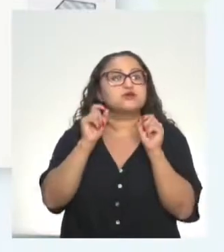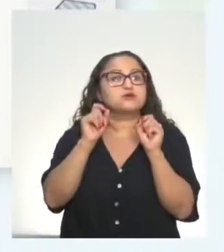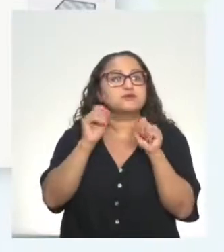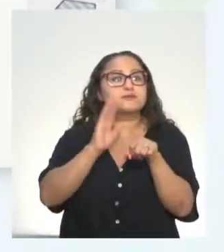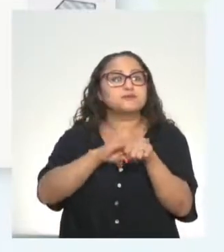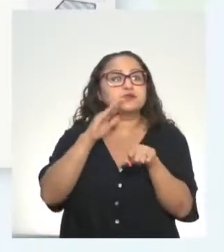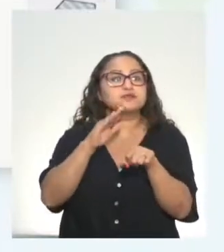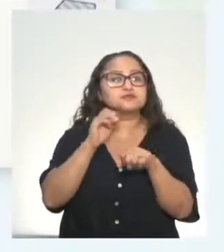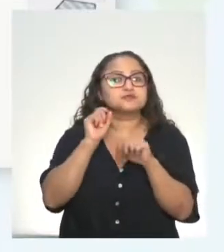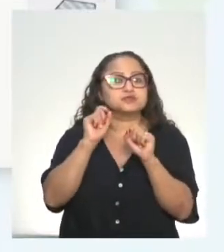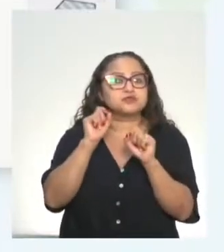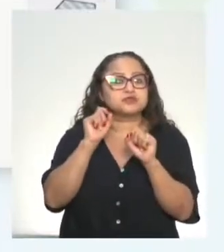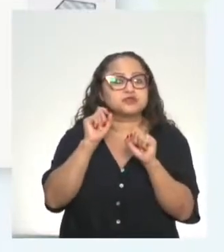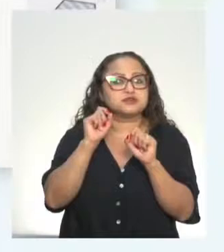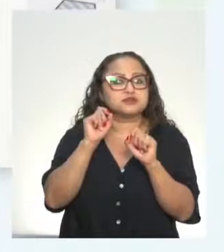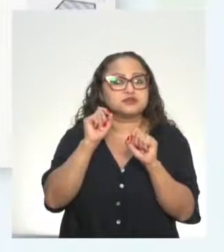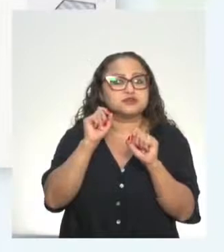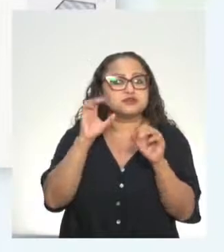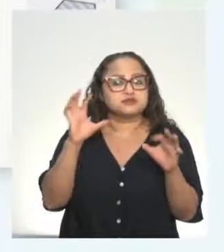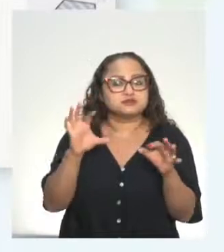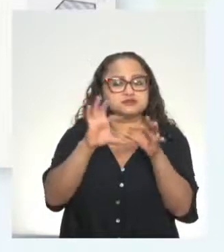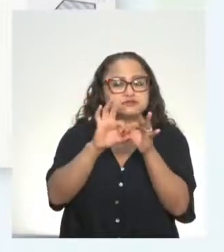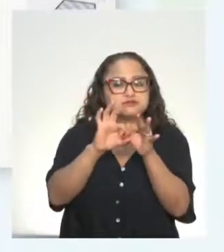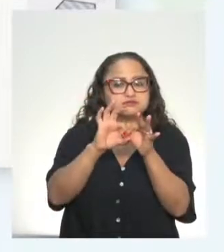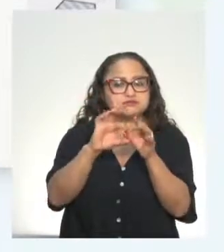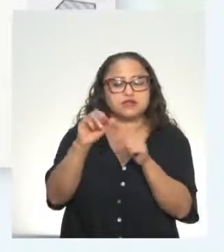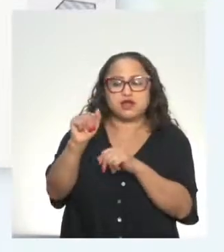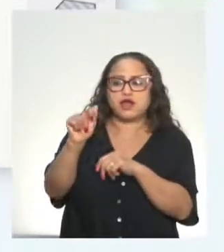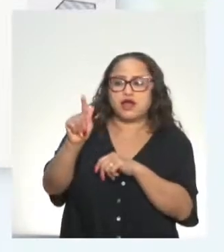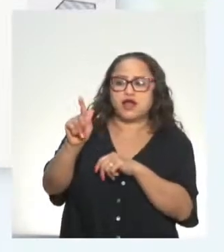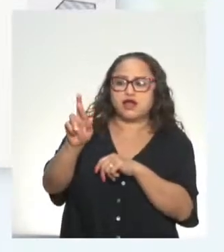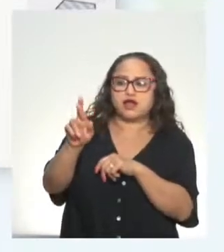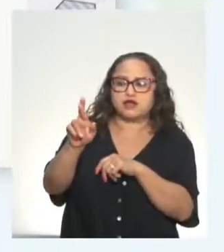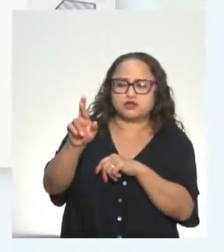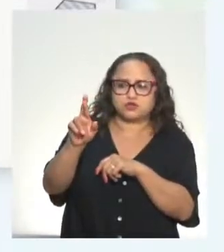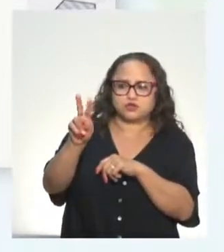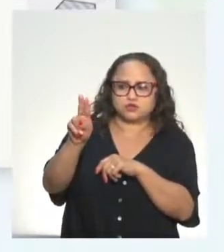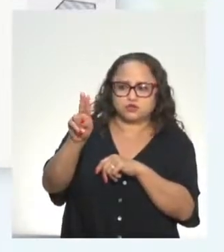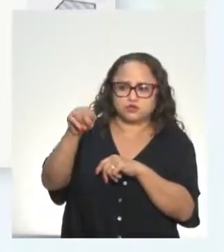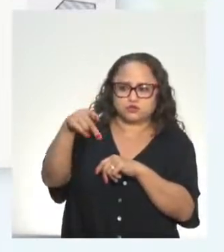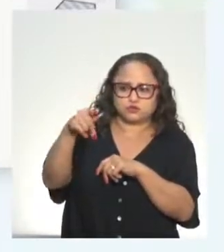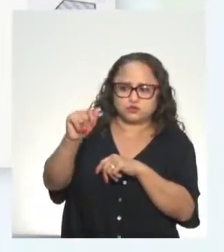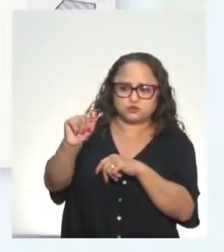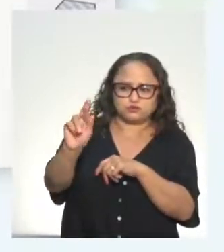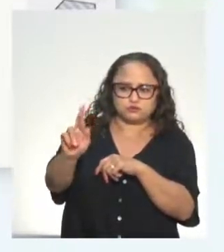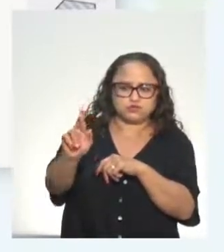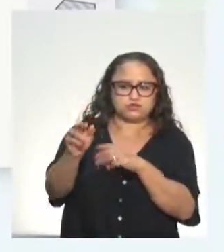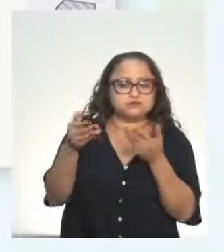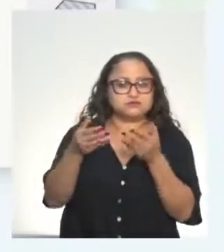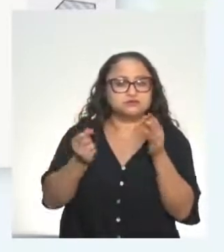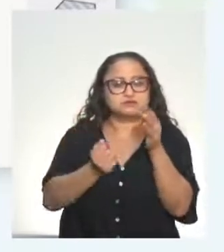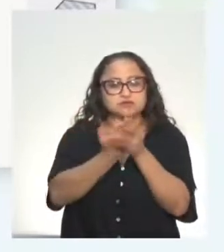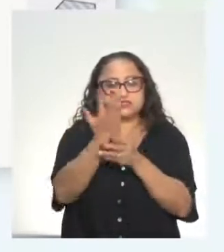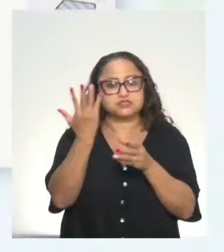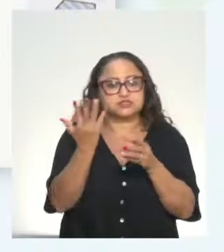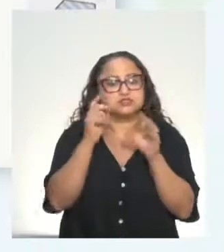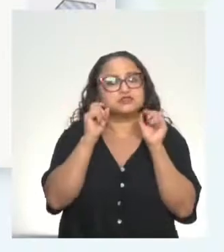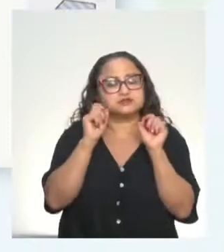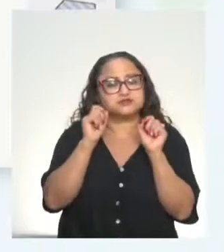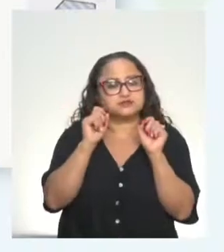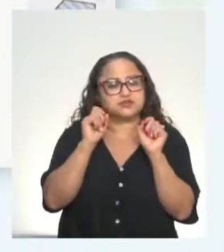botão? Quem falou agrupar acertou. Bom, então criei aqui uma